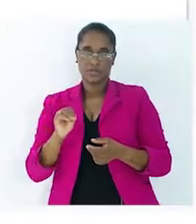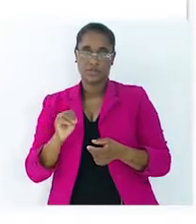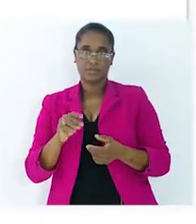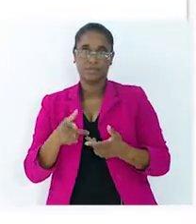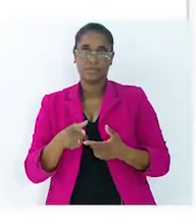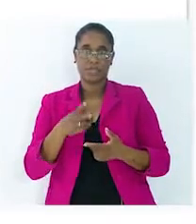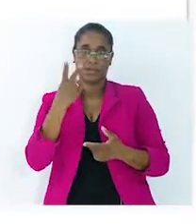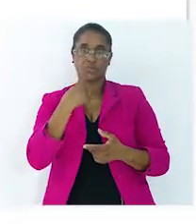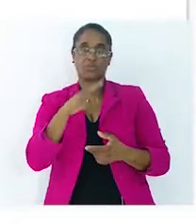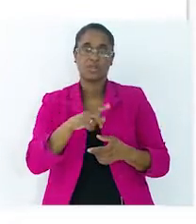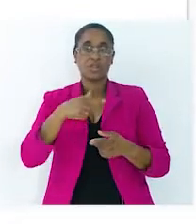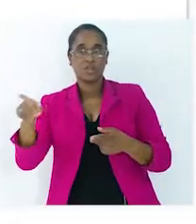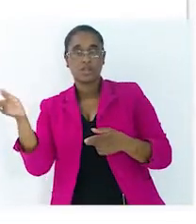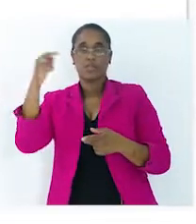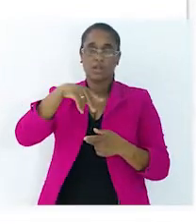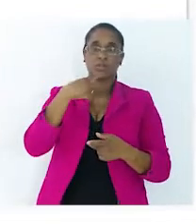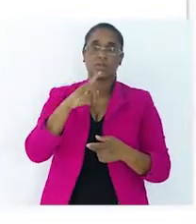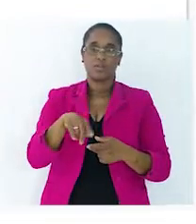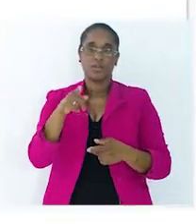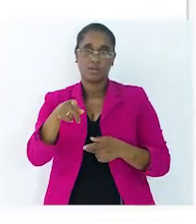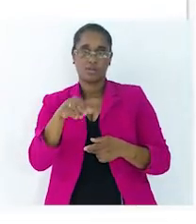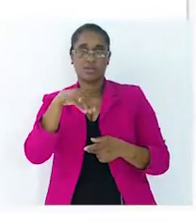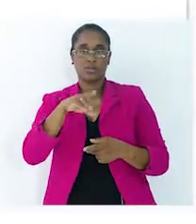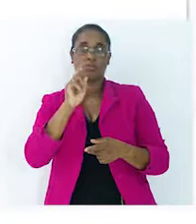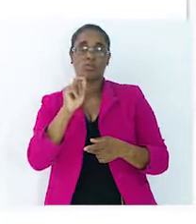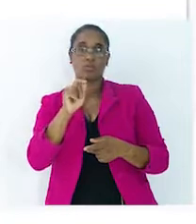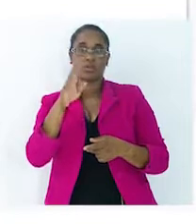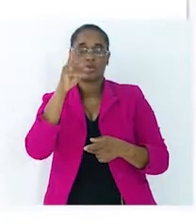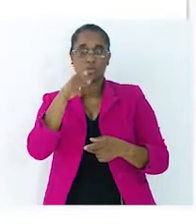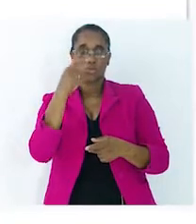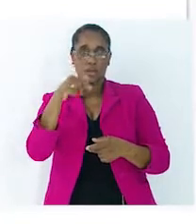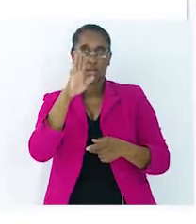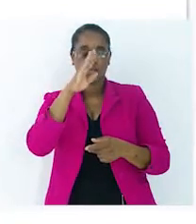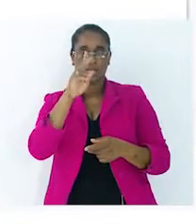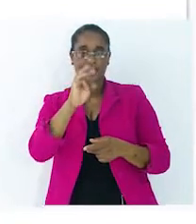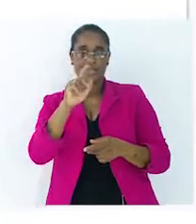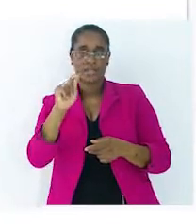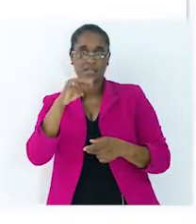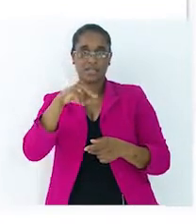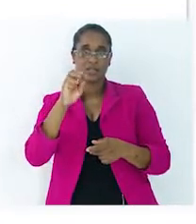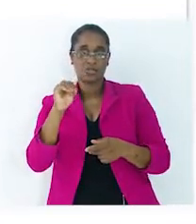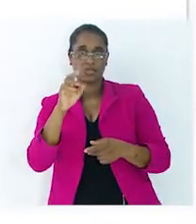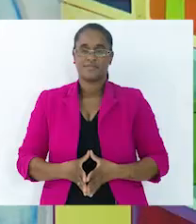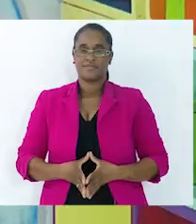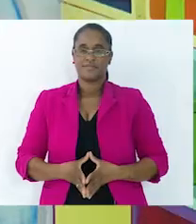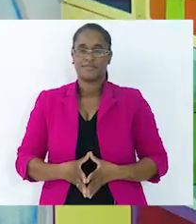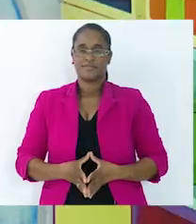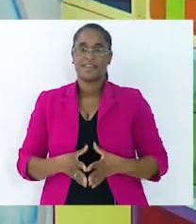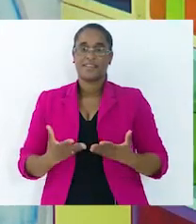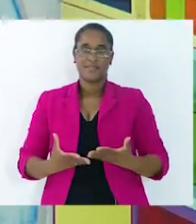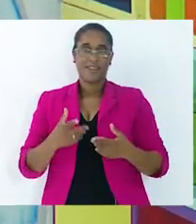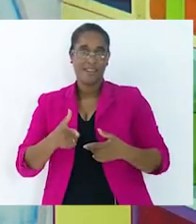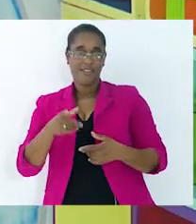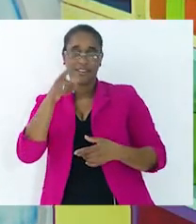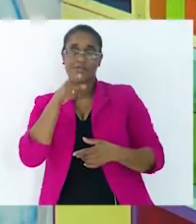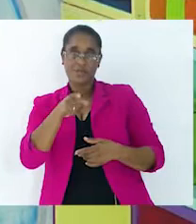voltar outra vez. Para essa pronunciação, tu tens o se, o nos, o lhes e vos. Então agora vais